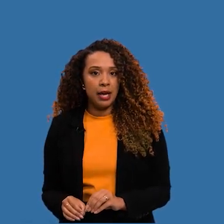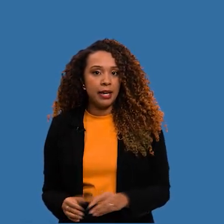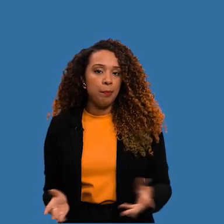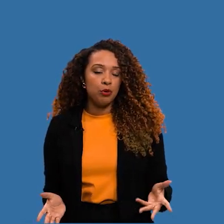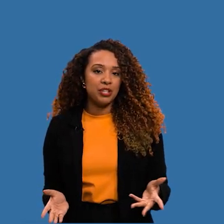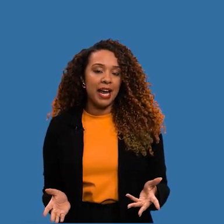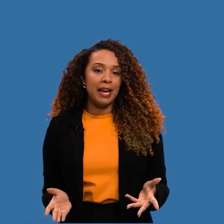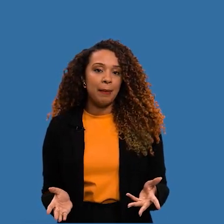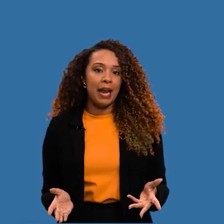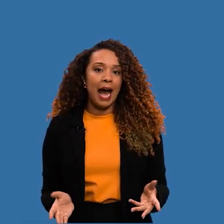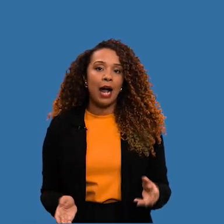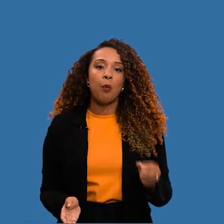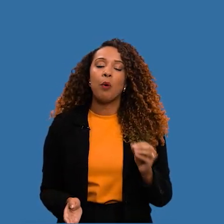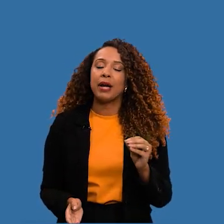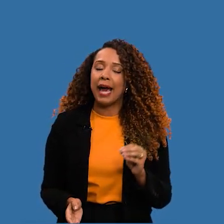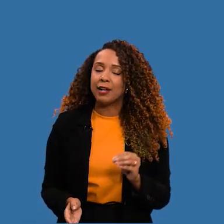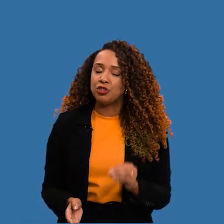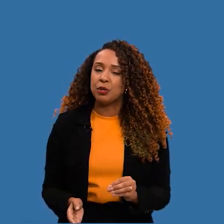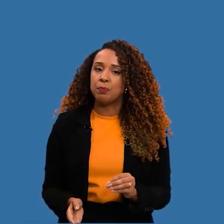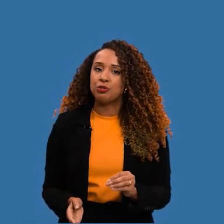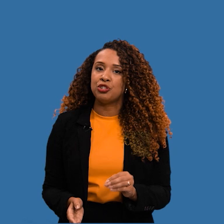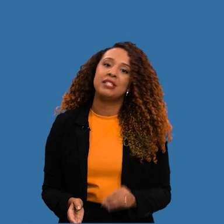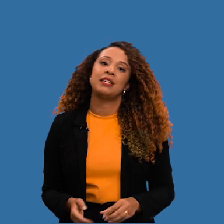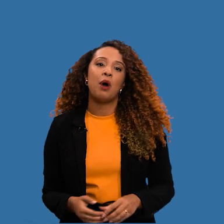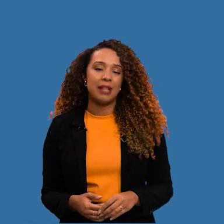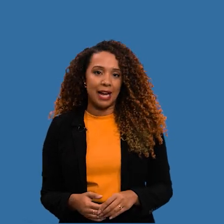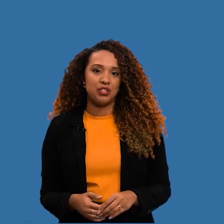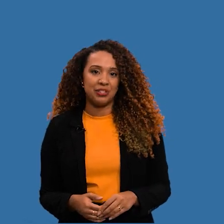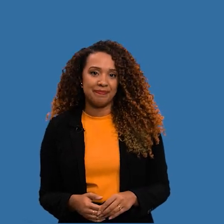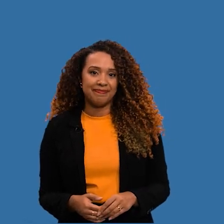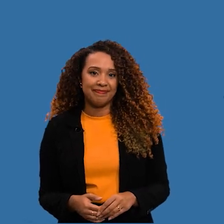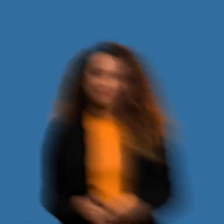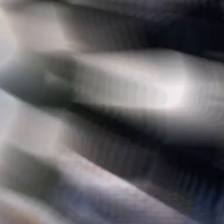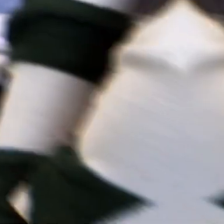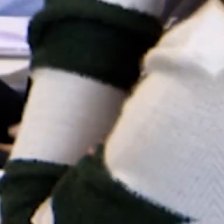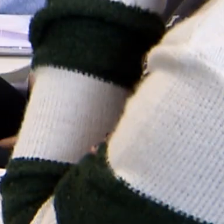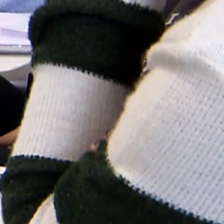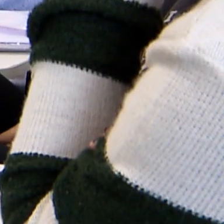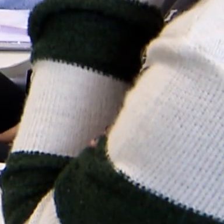concretas que busquem eliminar qualquer tipo de desigualdade.